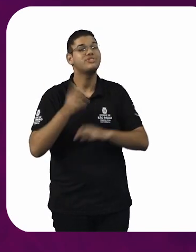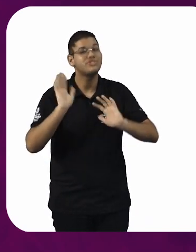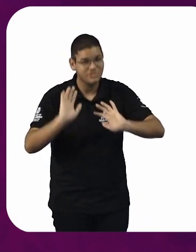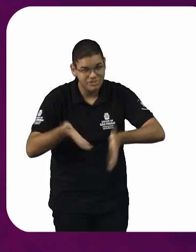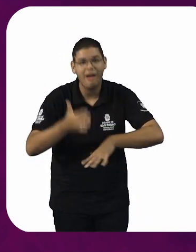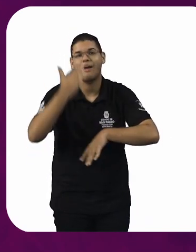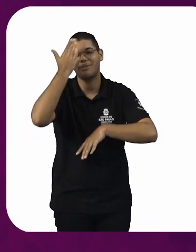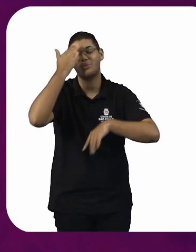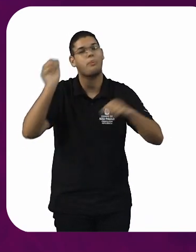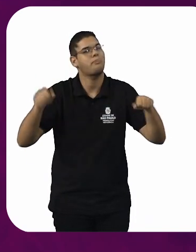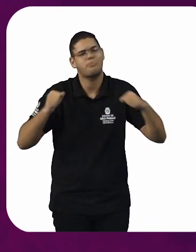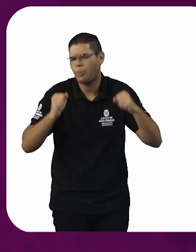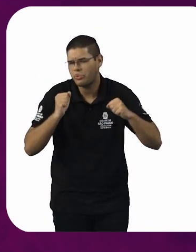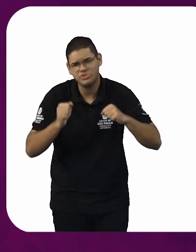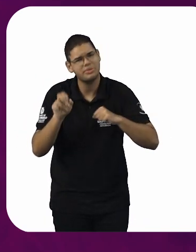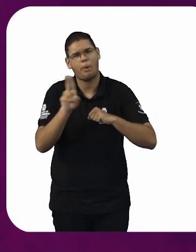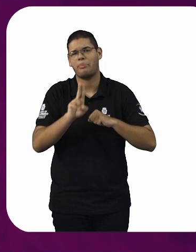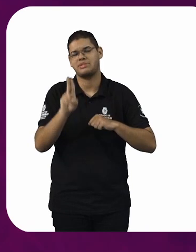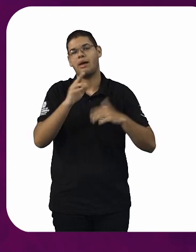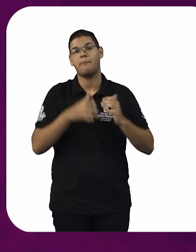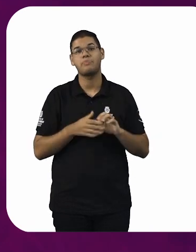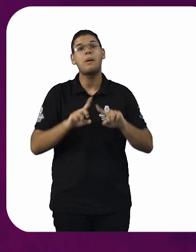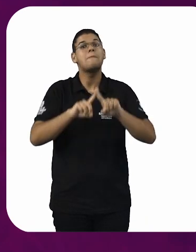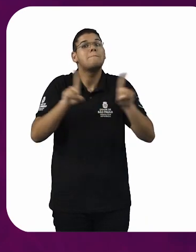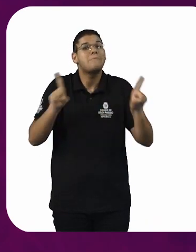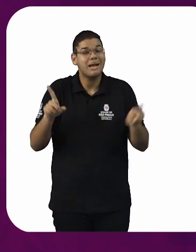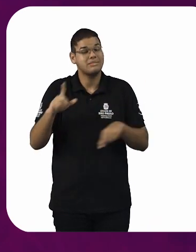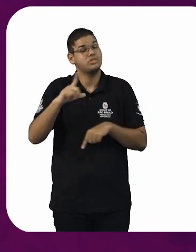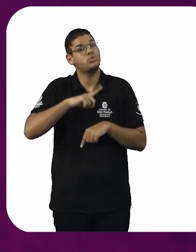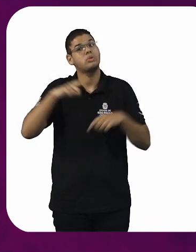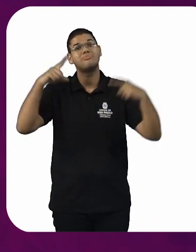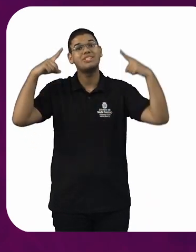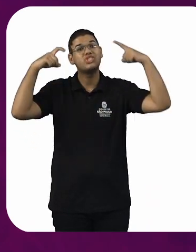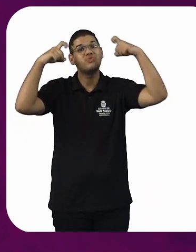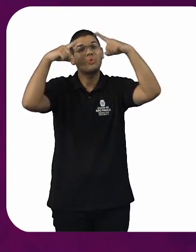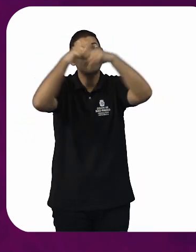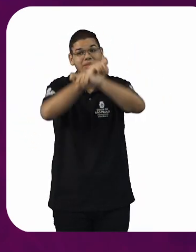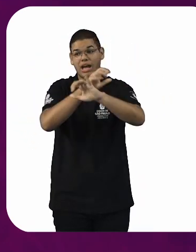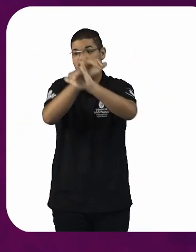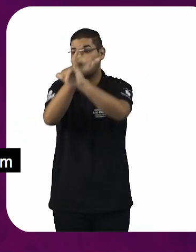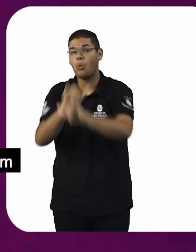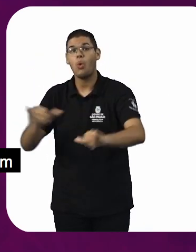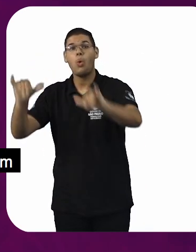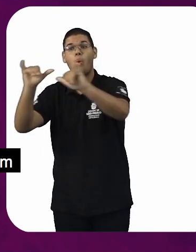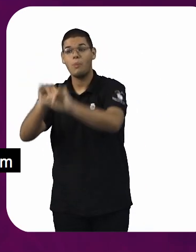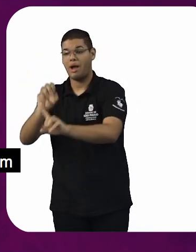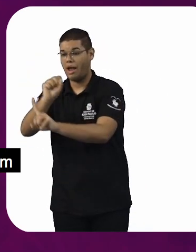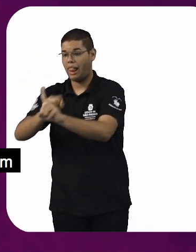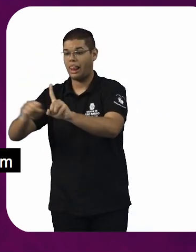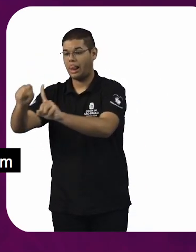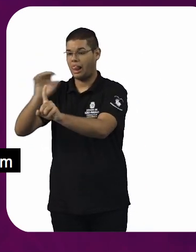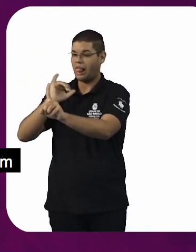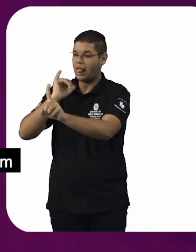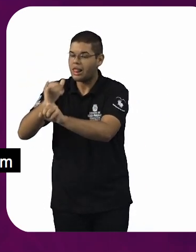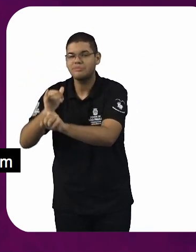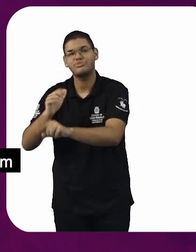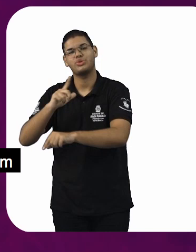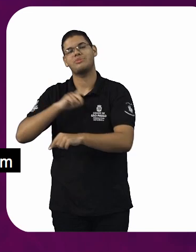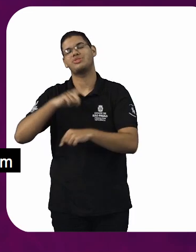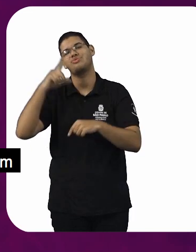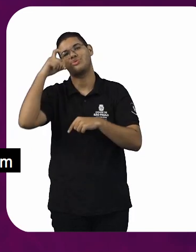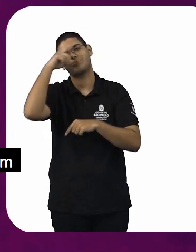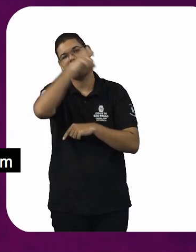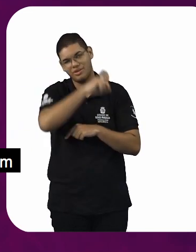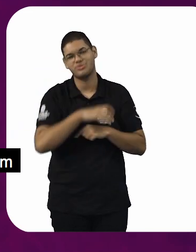podia ser aplicado. Mas há a dificuldade de que chegue ao grande público essa informação. Desde o julgamento desse habeas